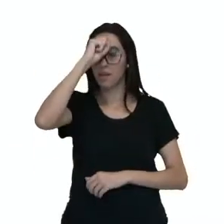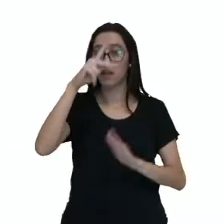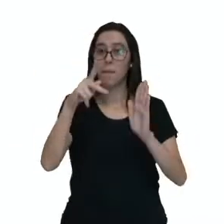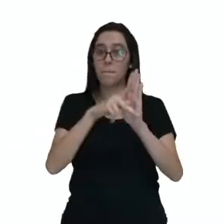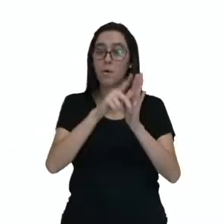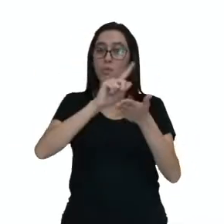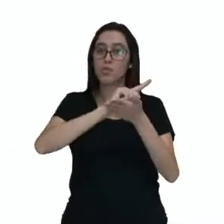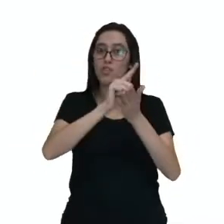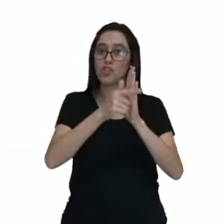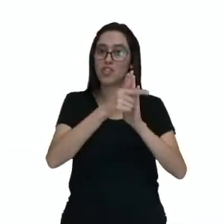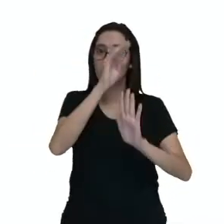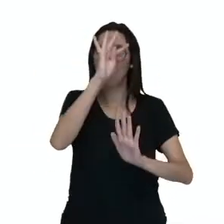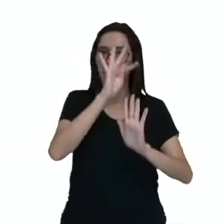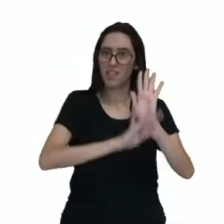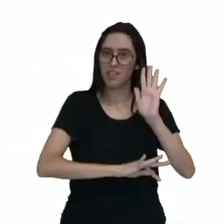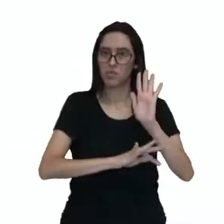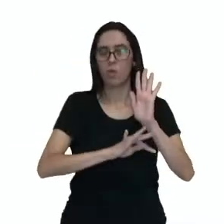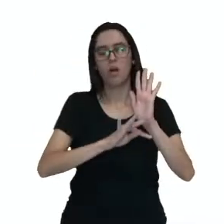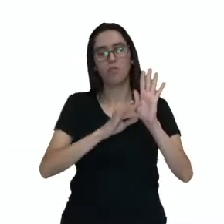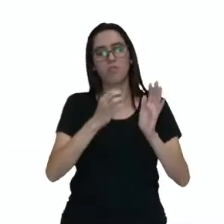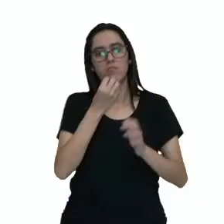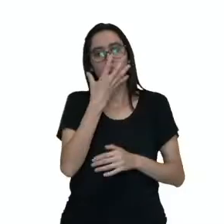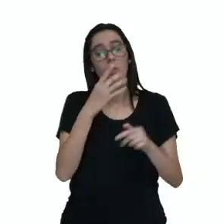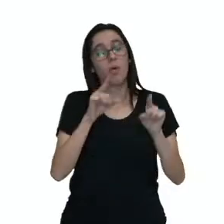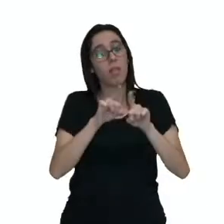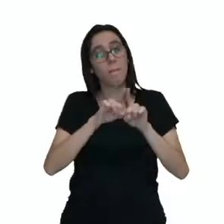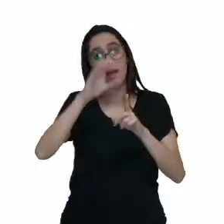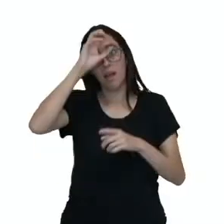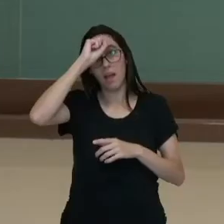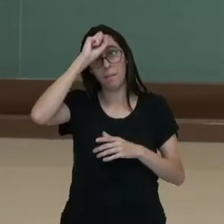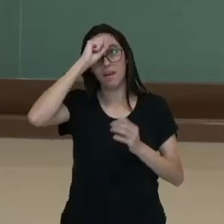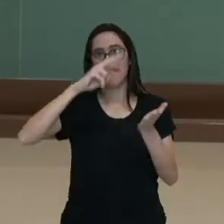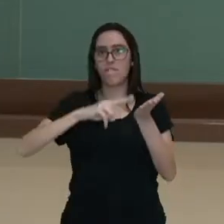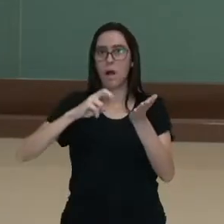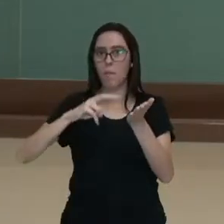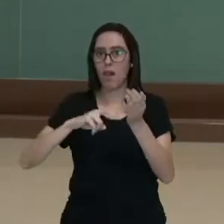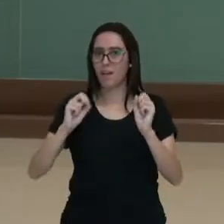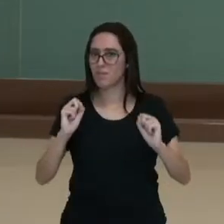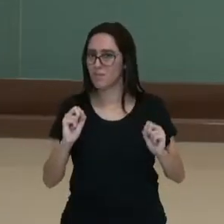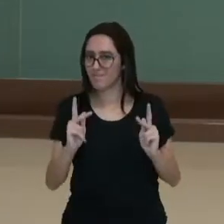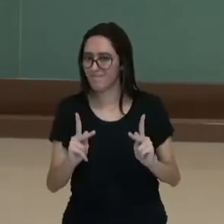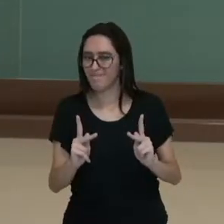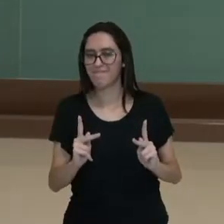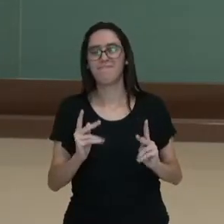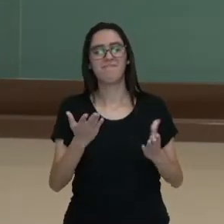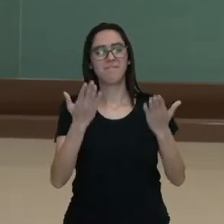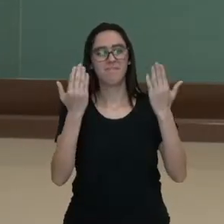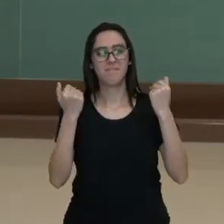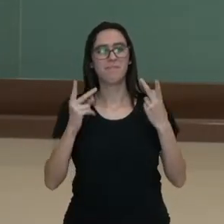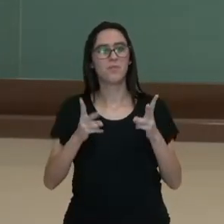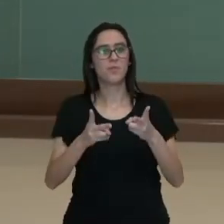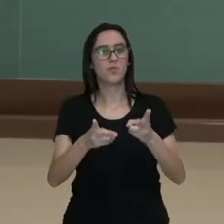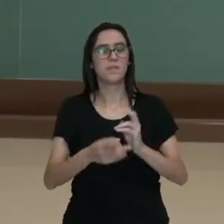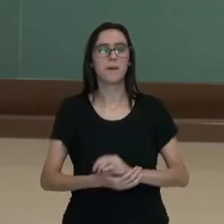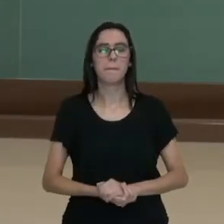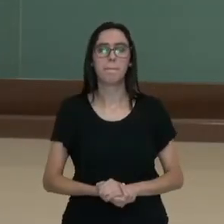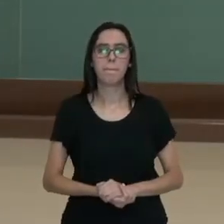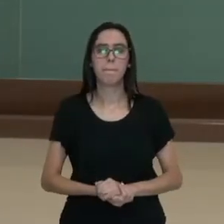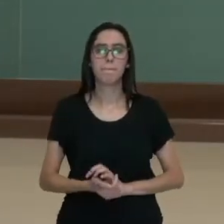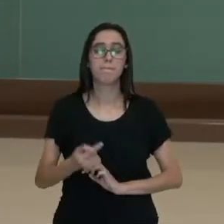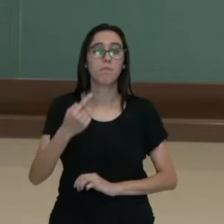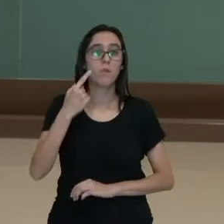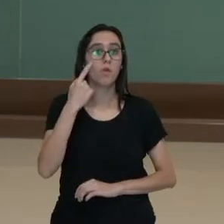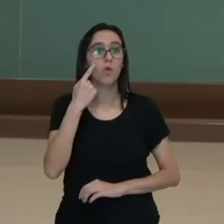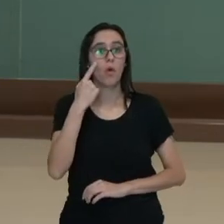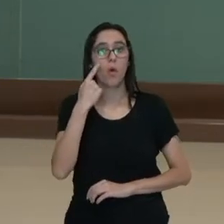textual estudado e ampliar o vocabulário. Entonces, vamos a seguir. Vamos